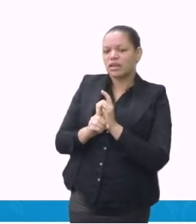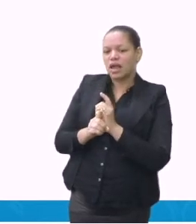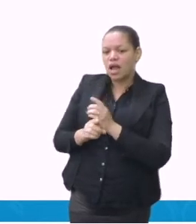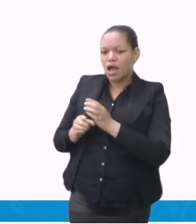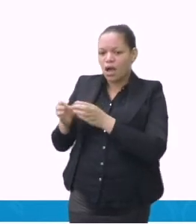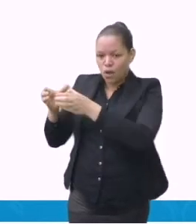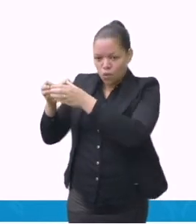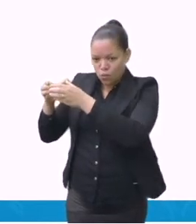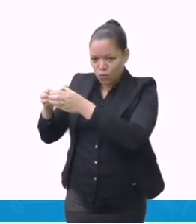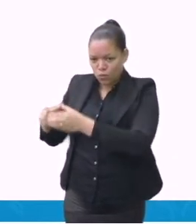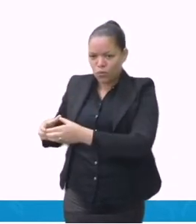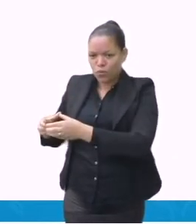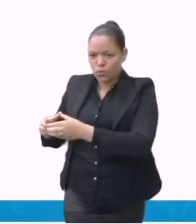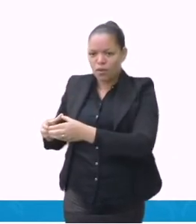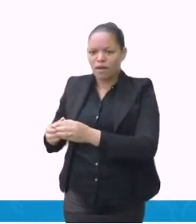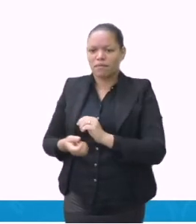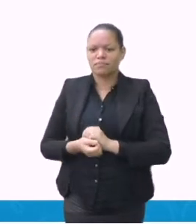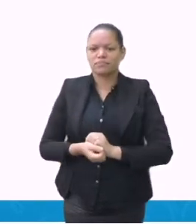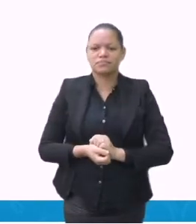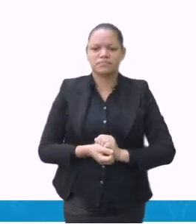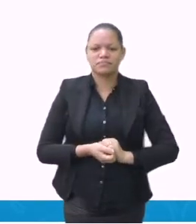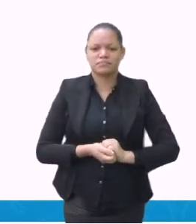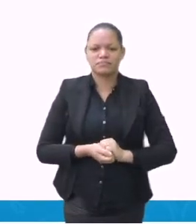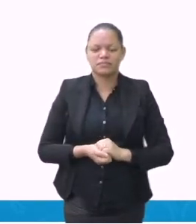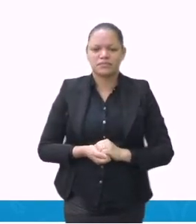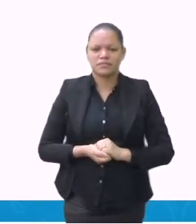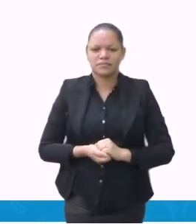ela, ok?